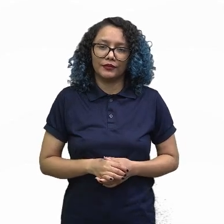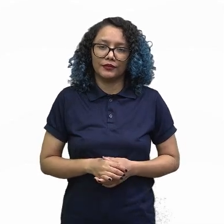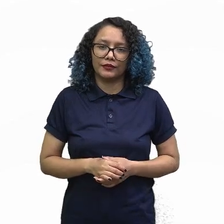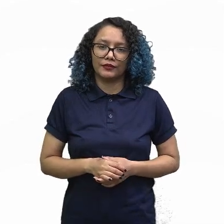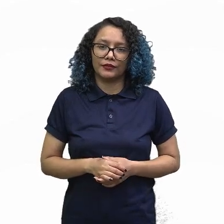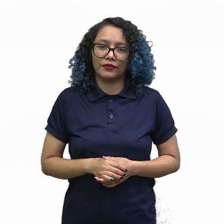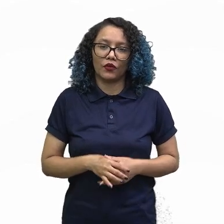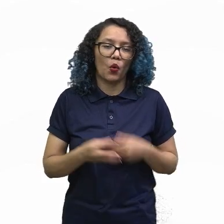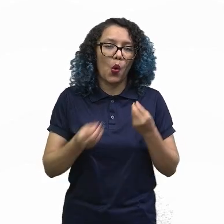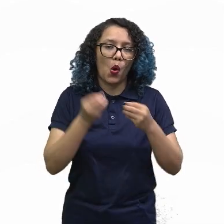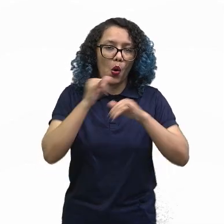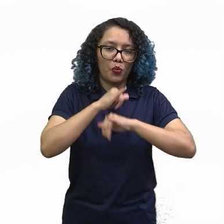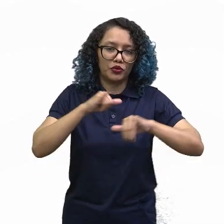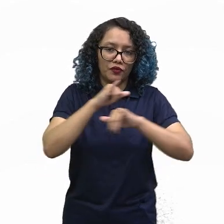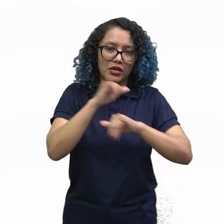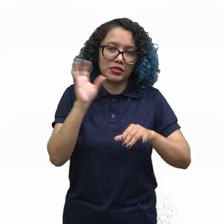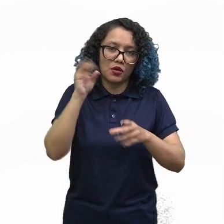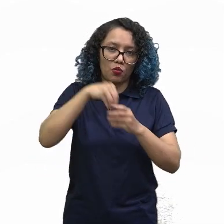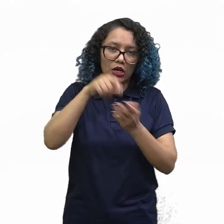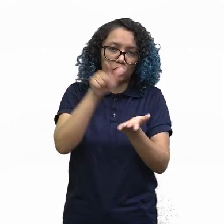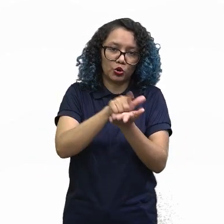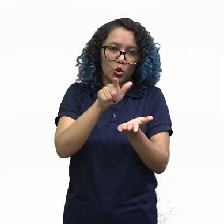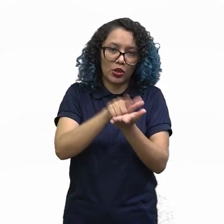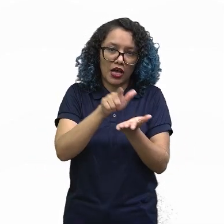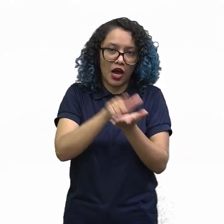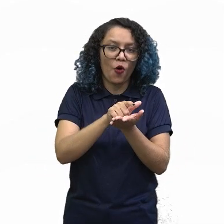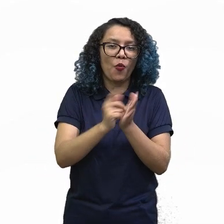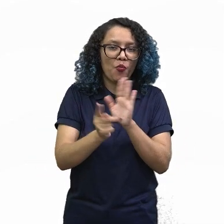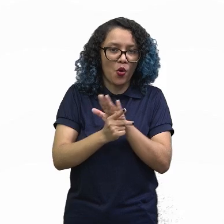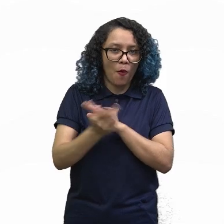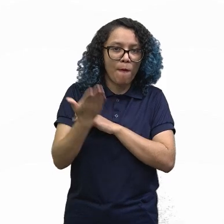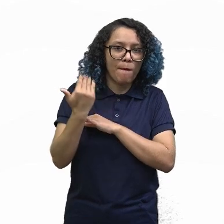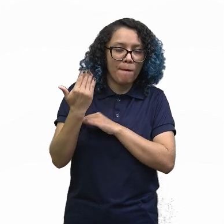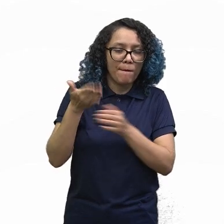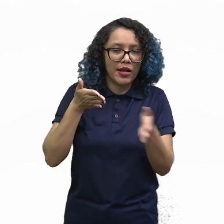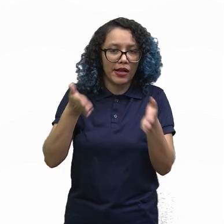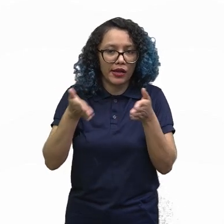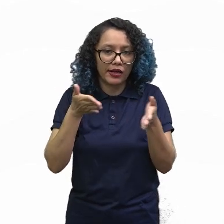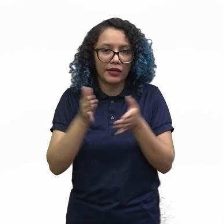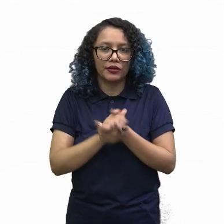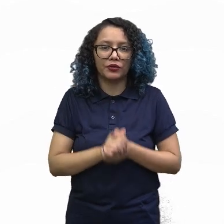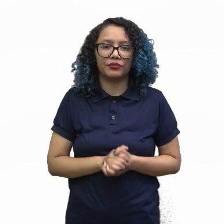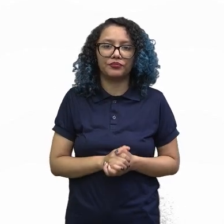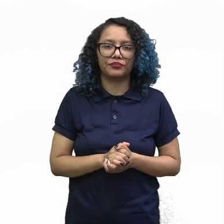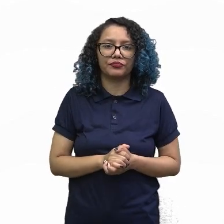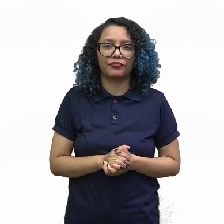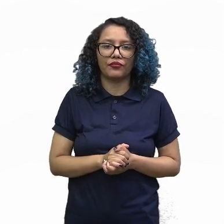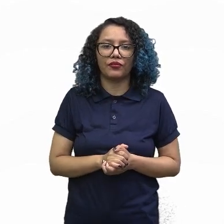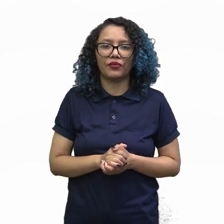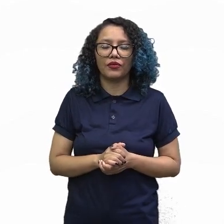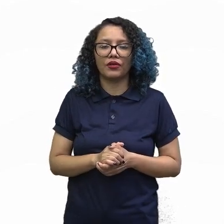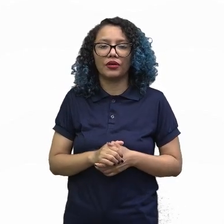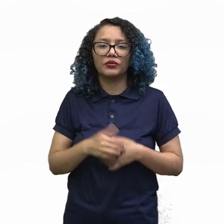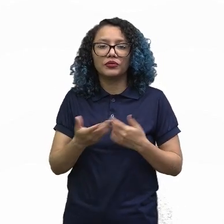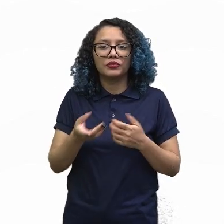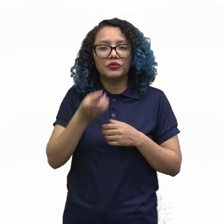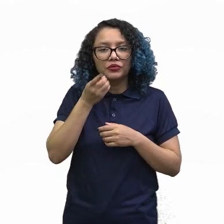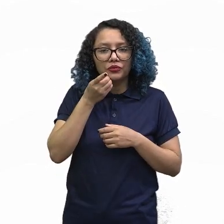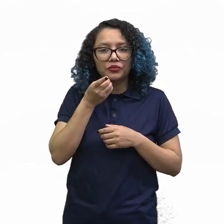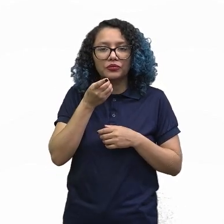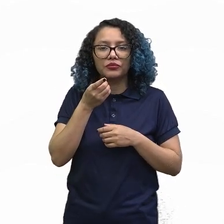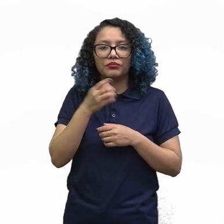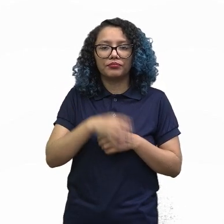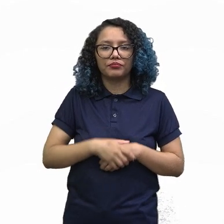foi difundido isso pelos jornais à época. Né, tomou posse às 2h45 da manhã no Palácio da Guerra o ministro